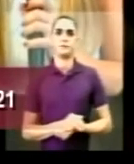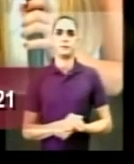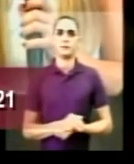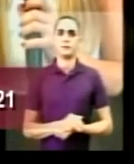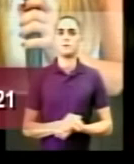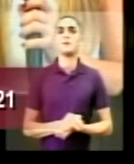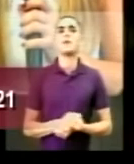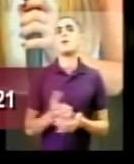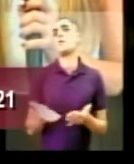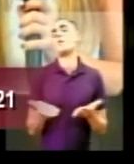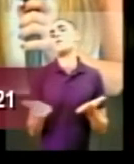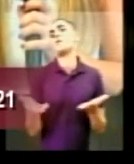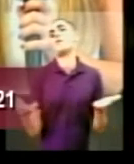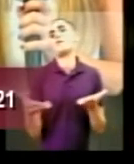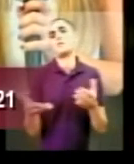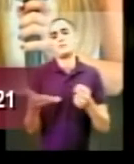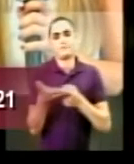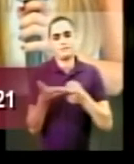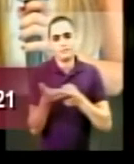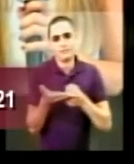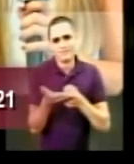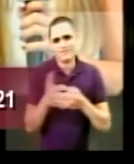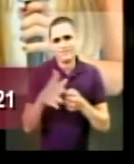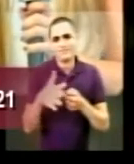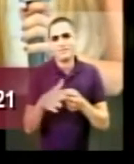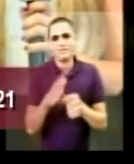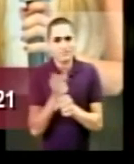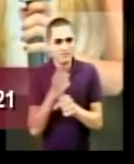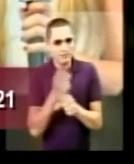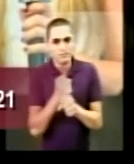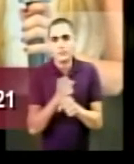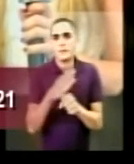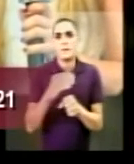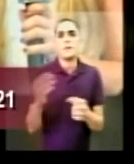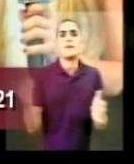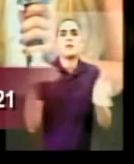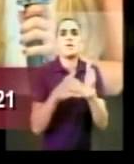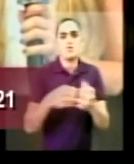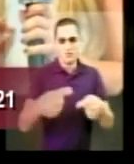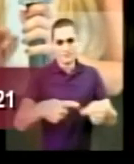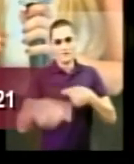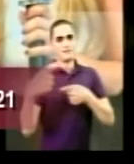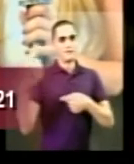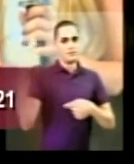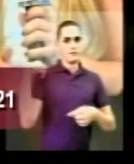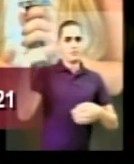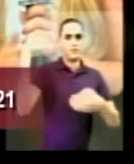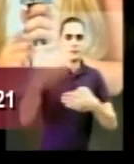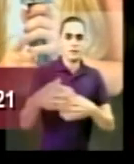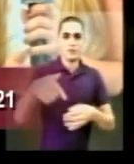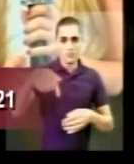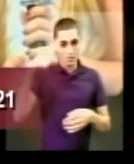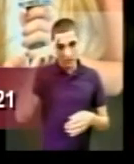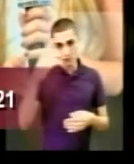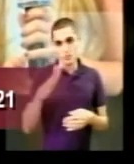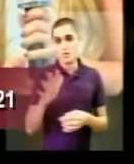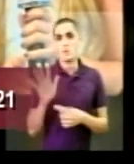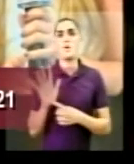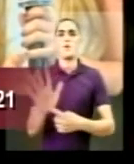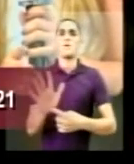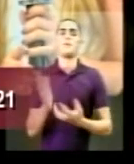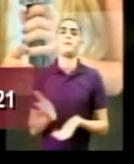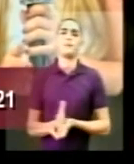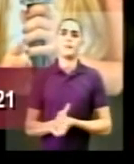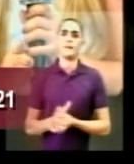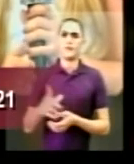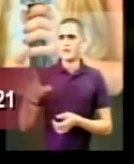A média móvel dos casos confirmados de Covid, vocês podem ver, a gente apresenta ela sempre para vocês. Então, com essa redução que eu mostrei para